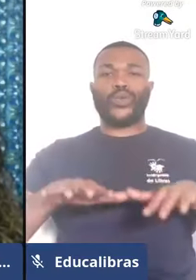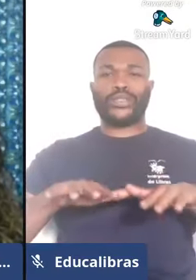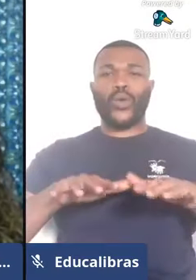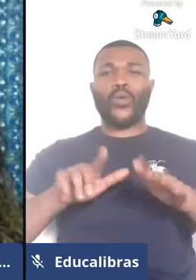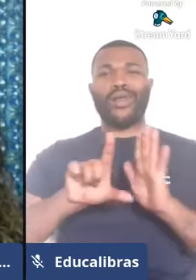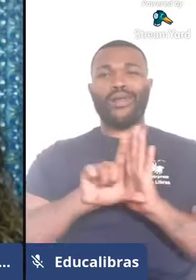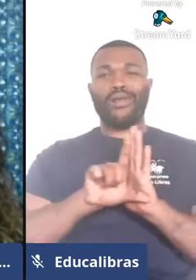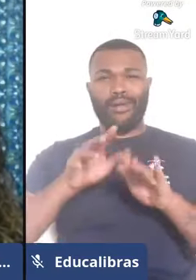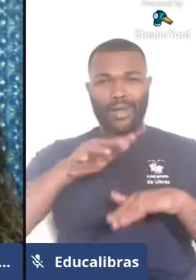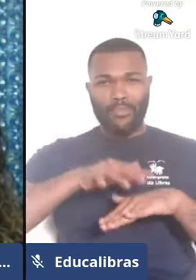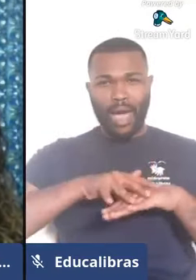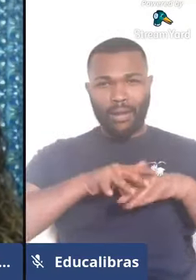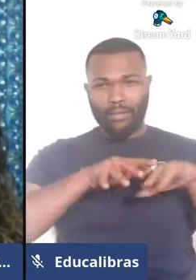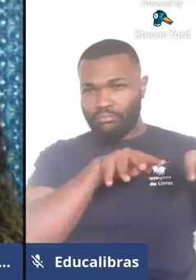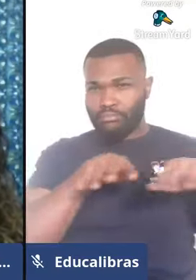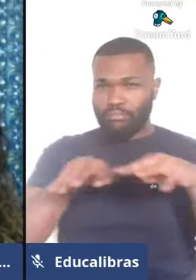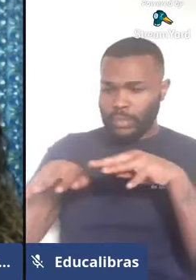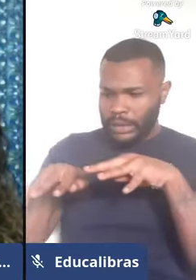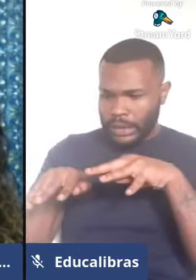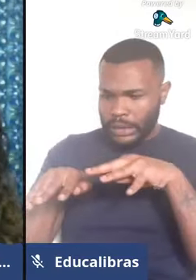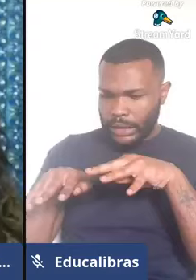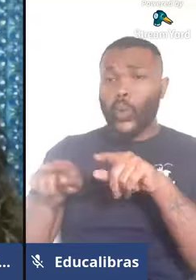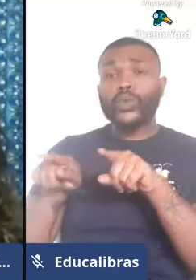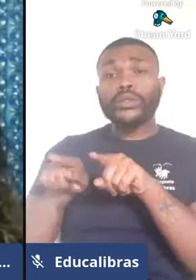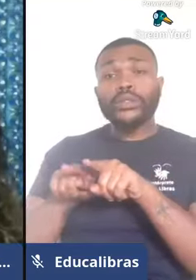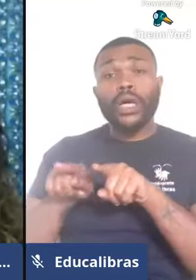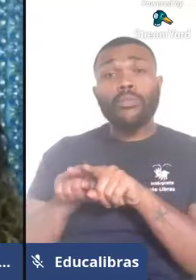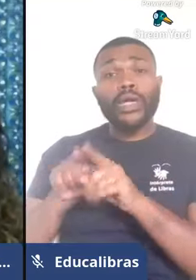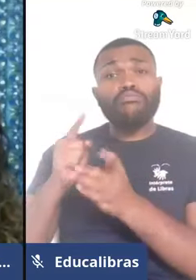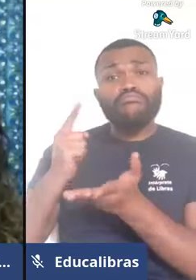LBI, a gente chama atenção para a nossa agenda em geral.